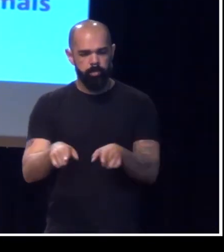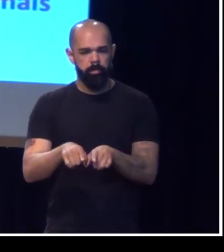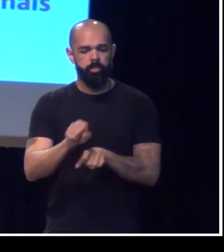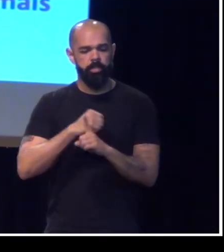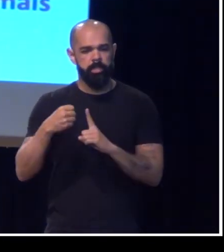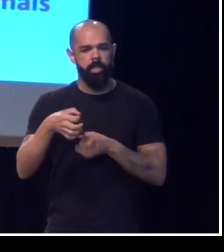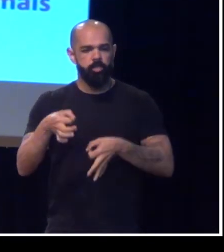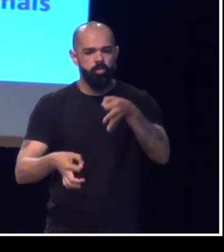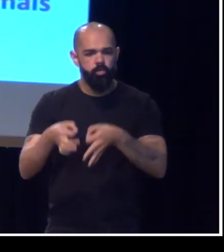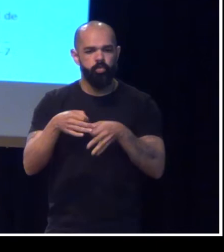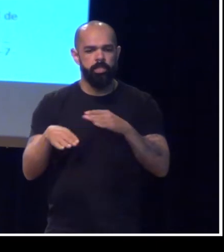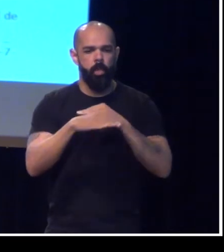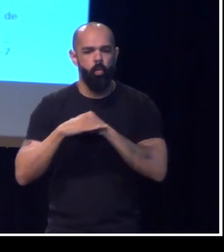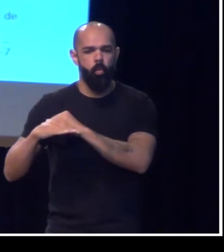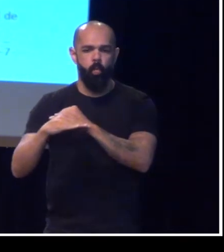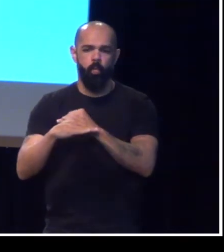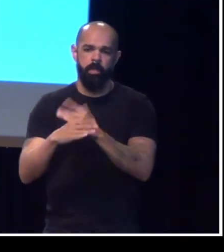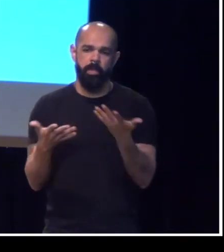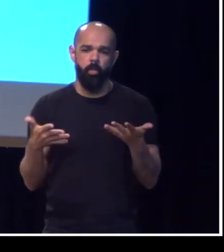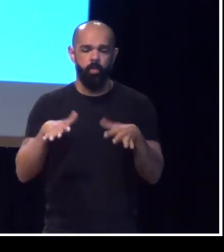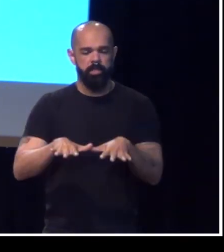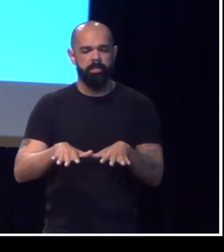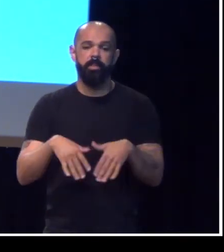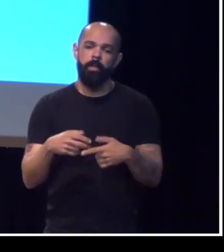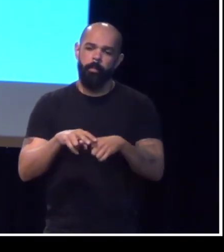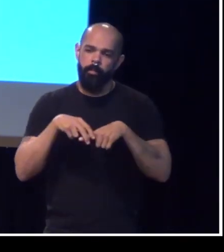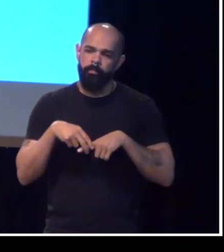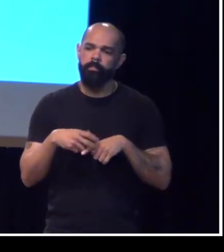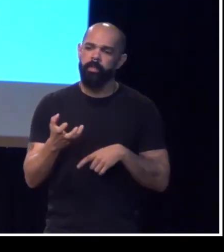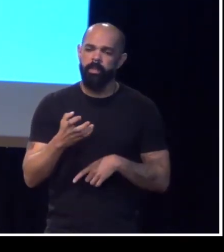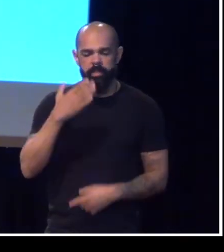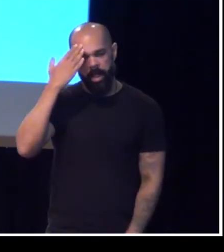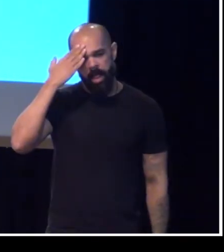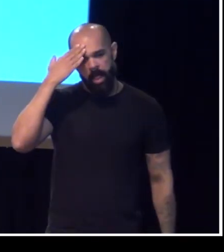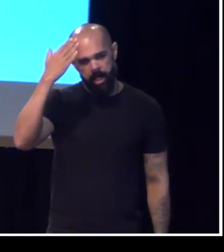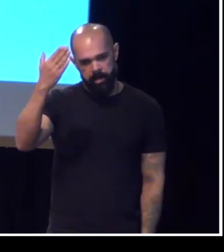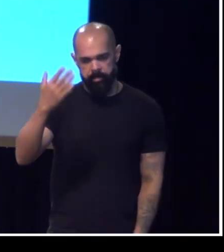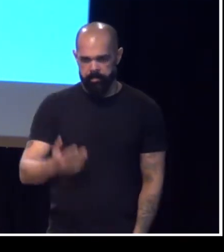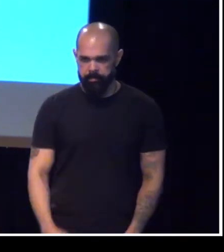justa, mais equânime e mais inclusiva. E, com isso, eu quero apenas agradecer.